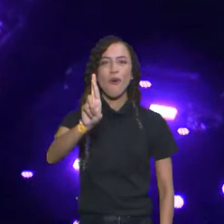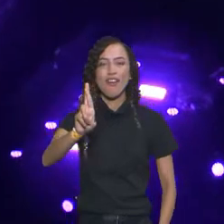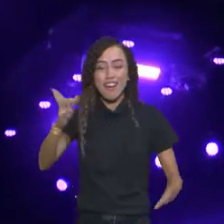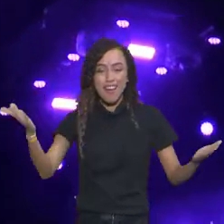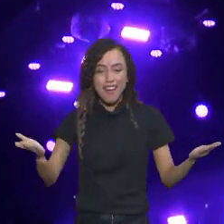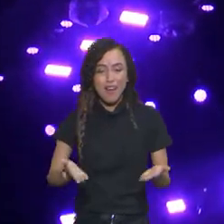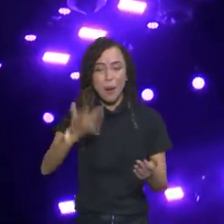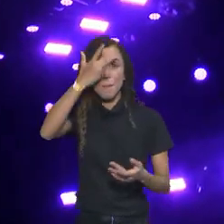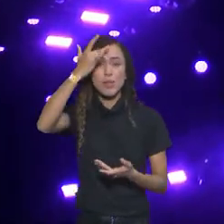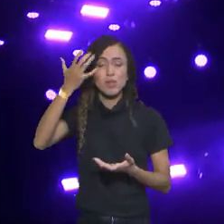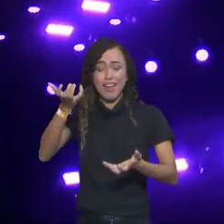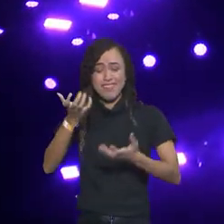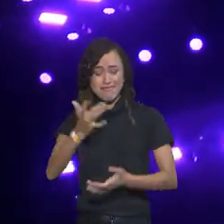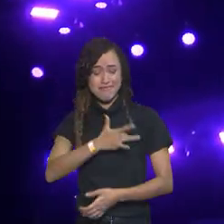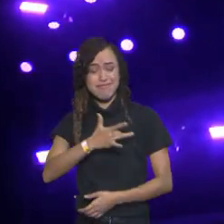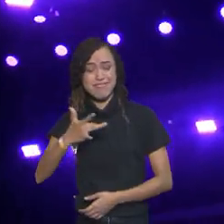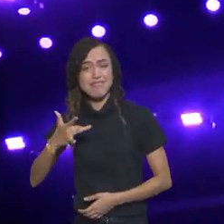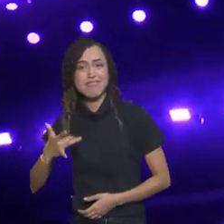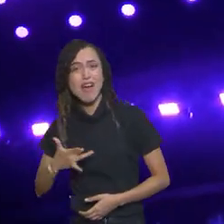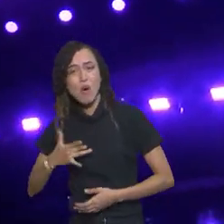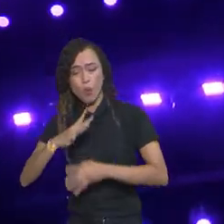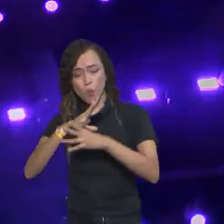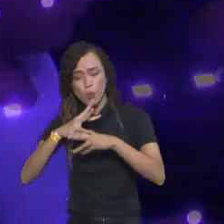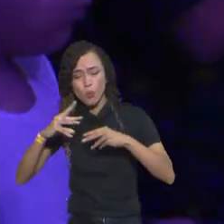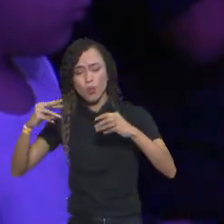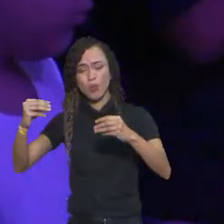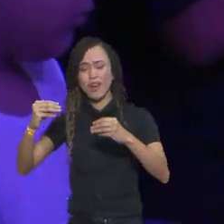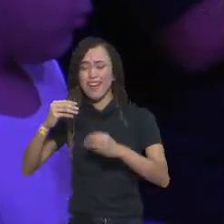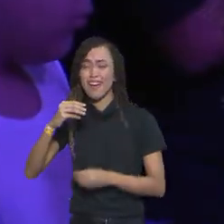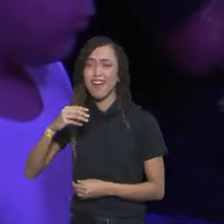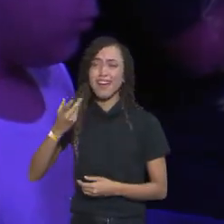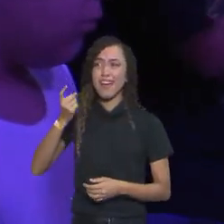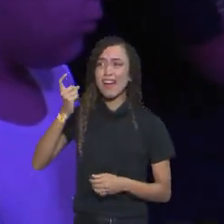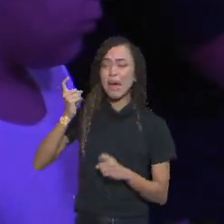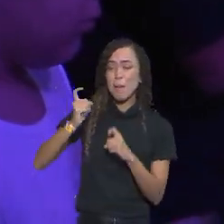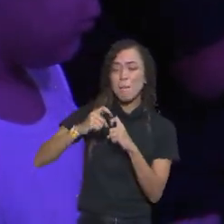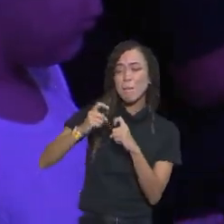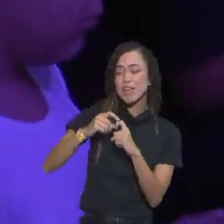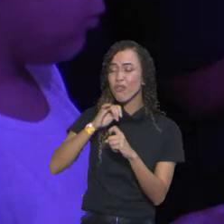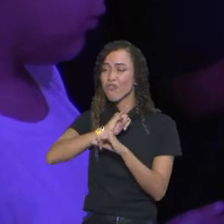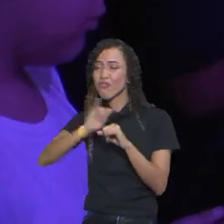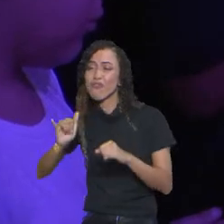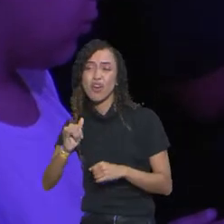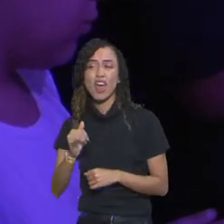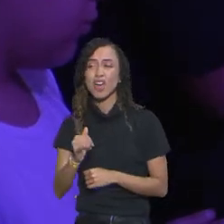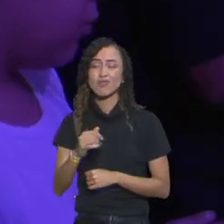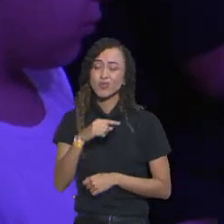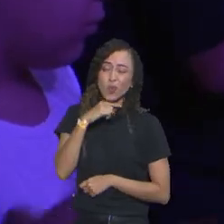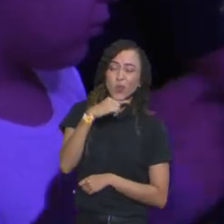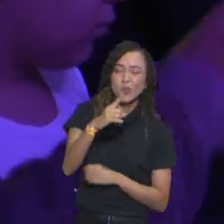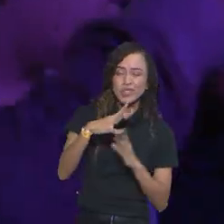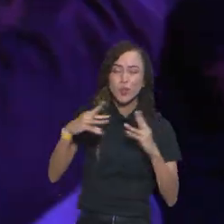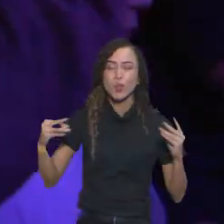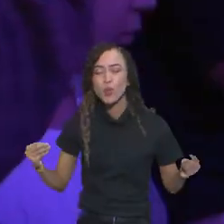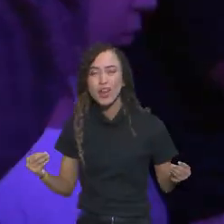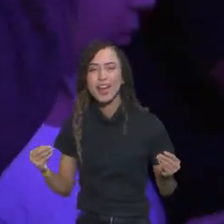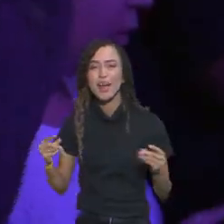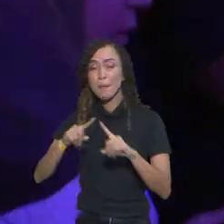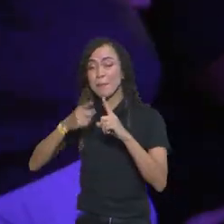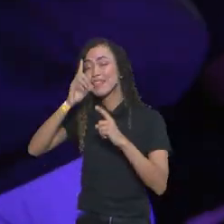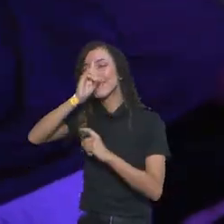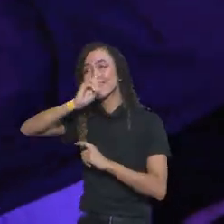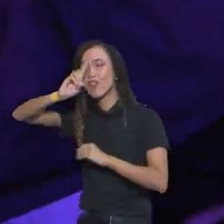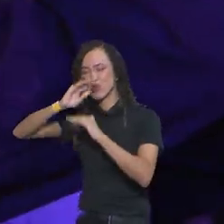que estão buscando a saúde senhor foram desenganados pelos médicos mas a última palavra é tua Tu és o médico dos